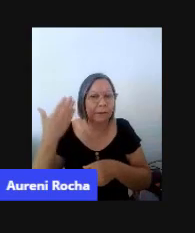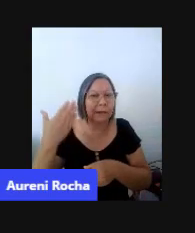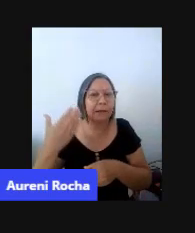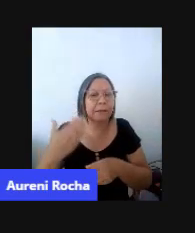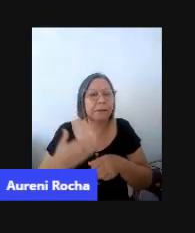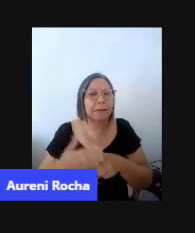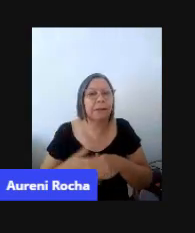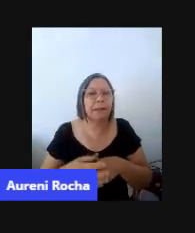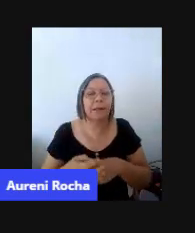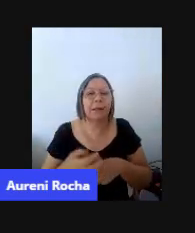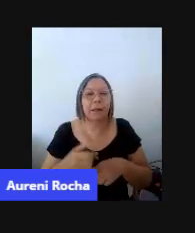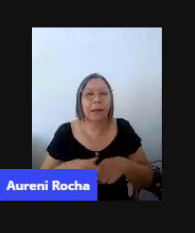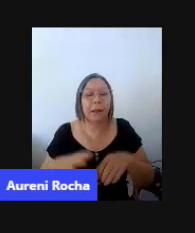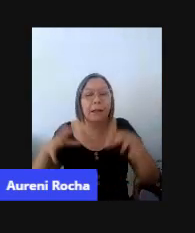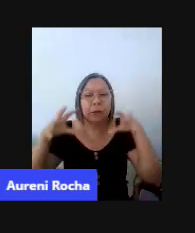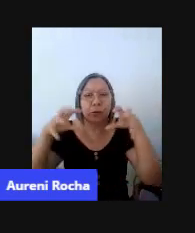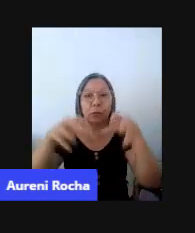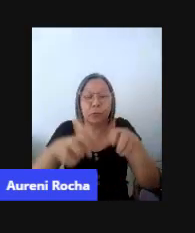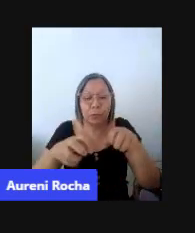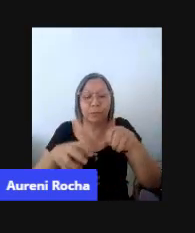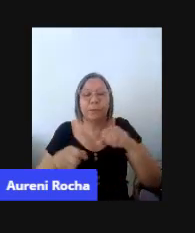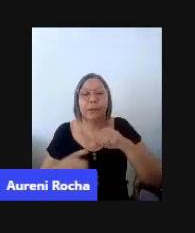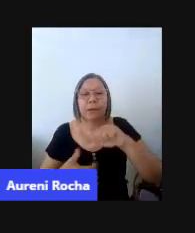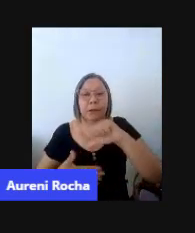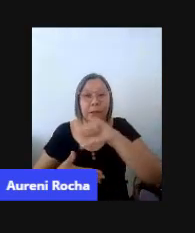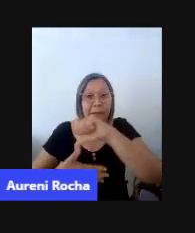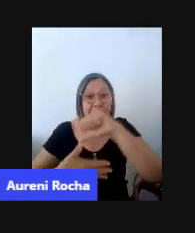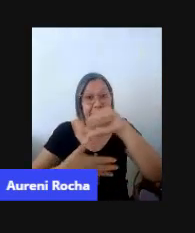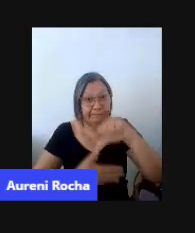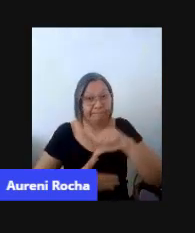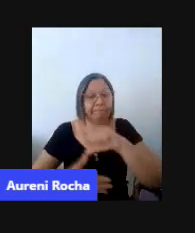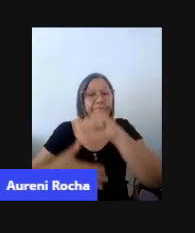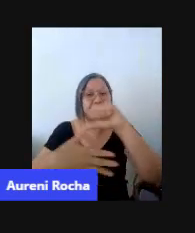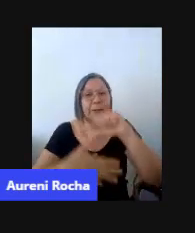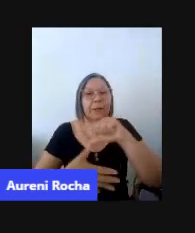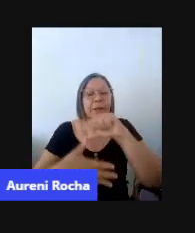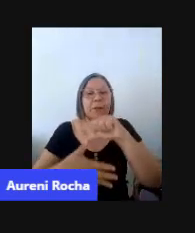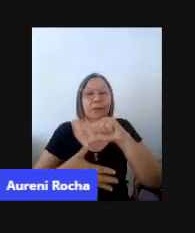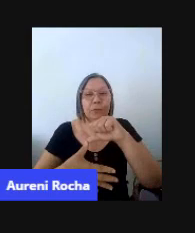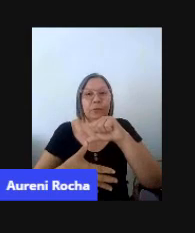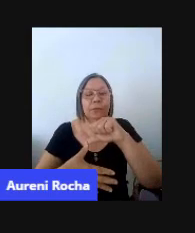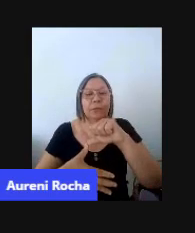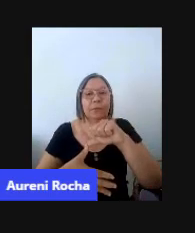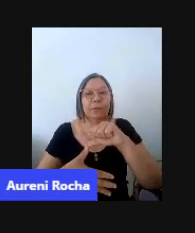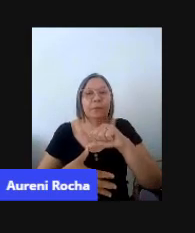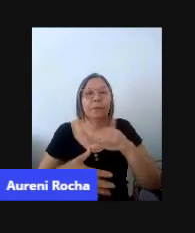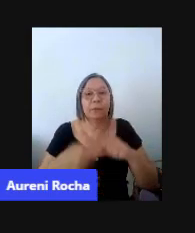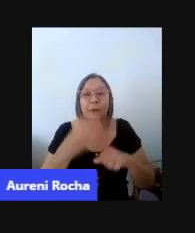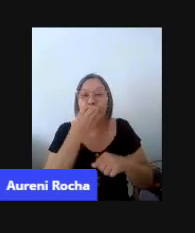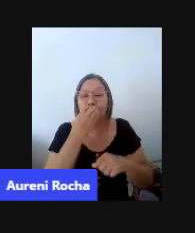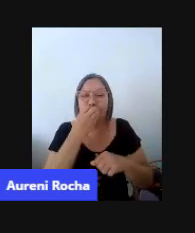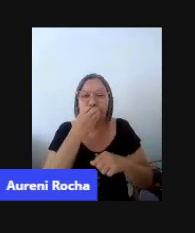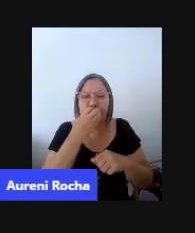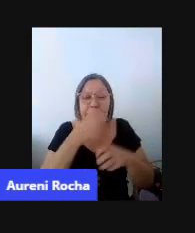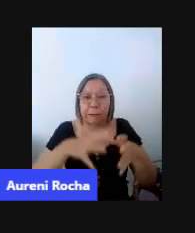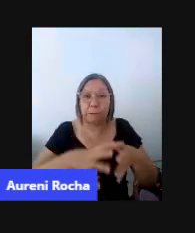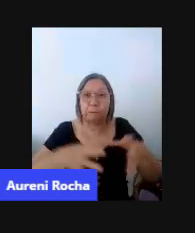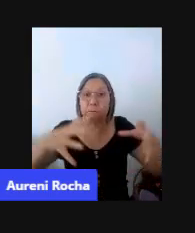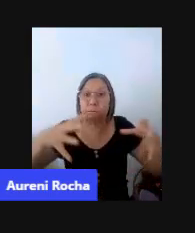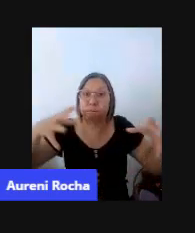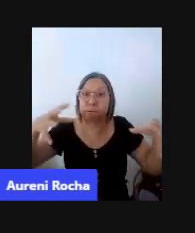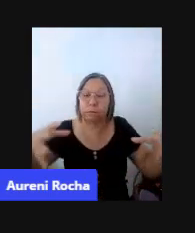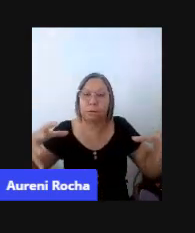de xenartras, né? Que é a superordem ao qual pertence o tatu-canastra e o tamanduá-bandeira.